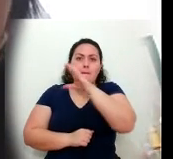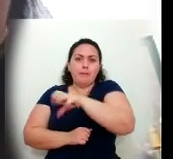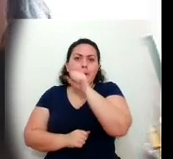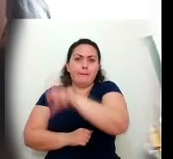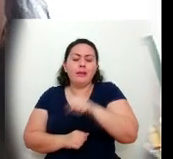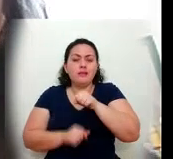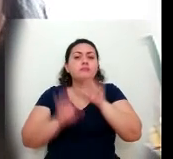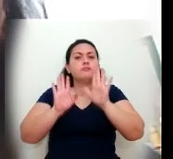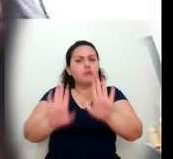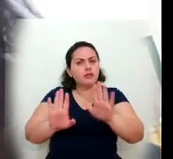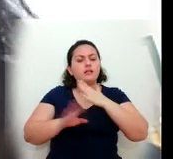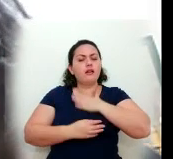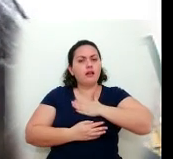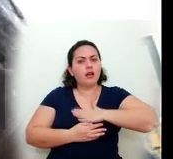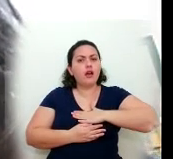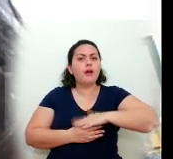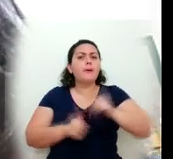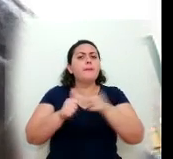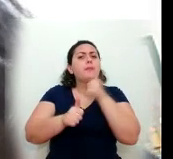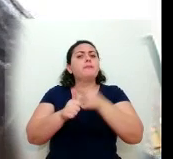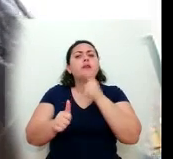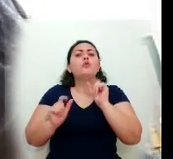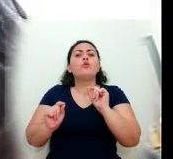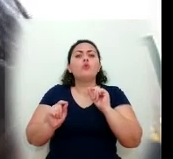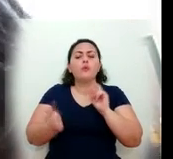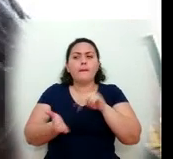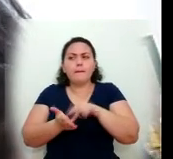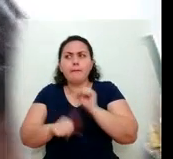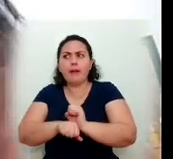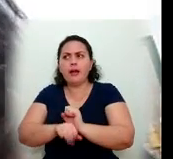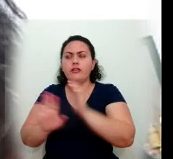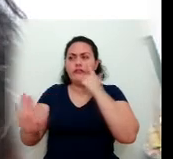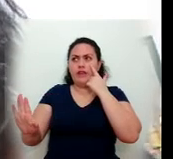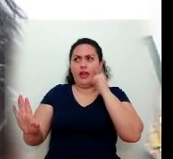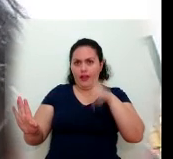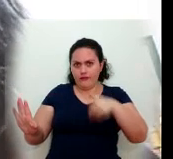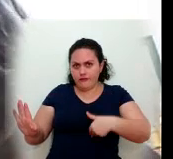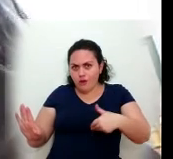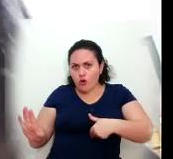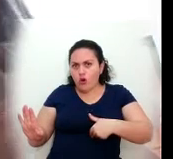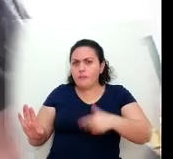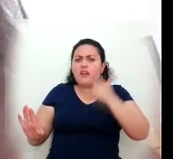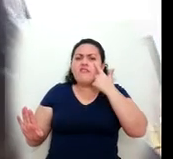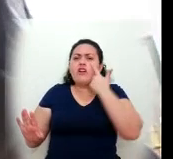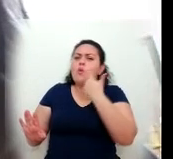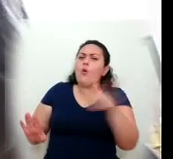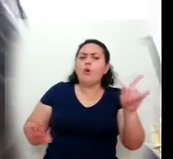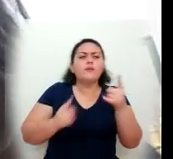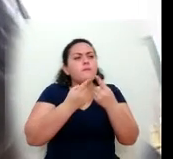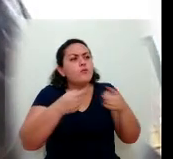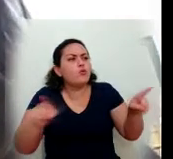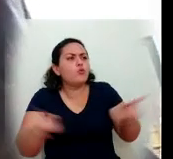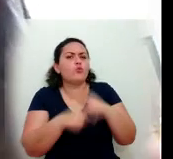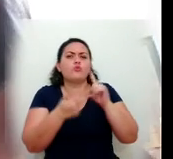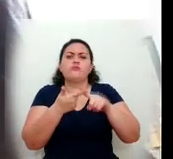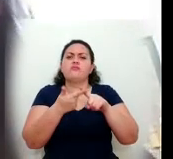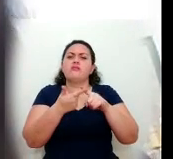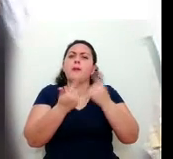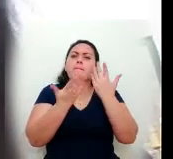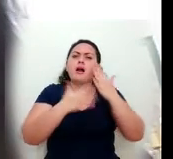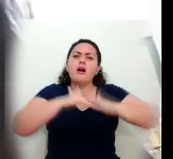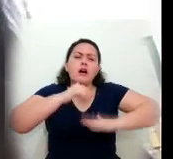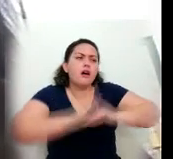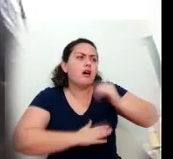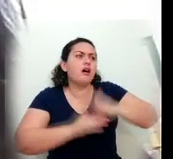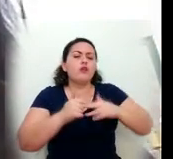dar uma parada, ver se dá para preencher com alguma outra coisa, uma música, né, uma atividade manual, ou se não preencher com a